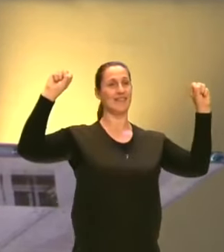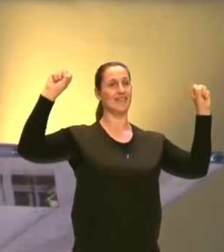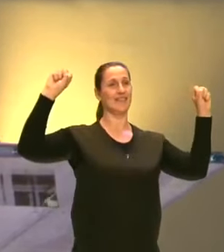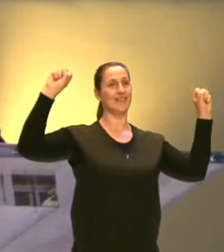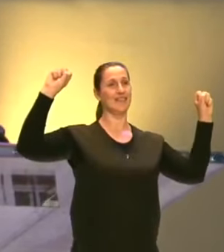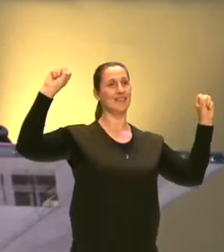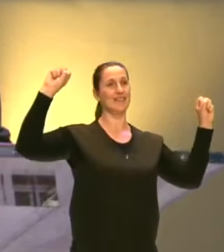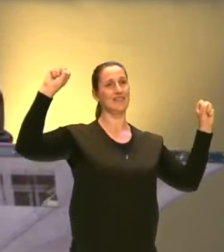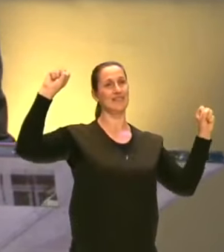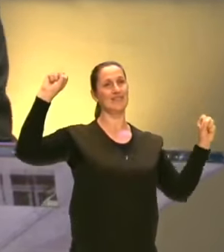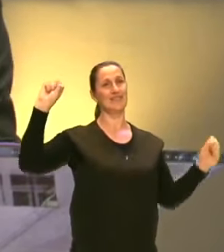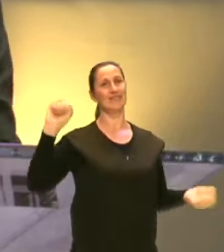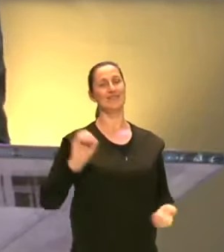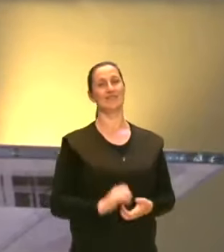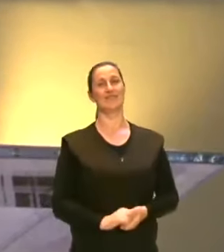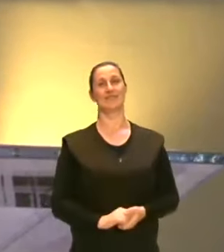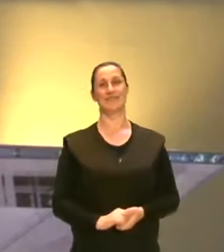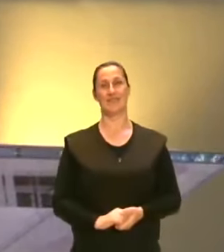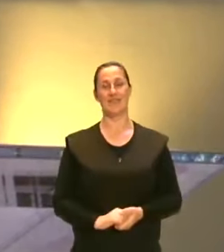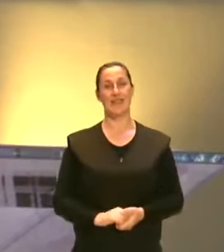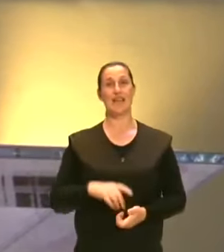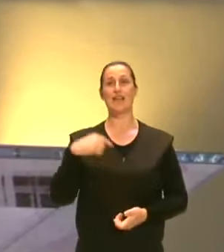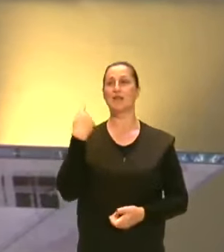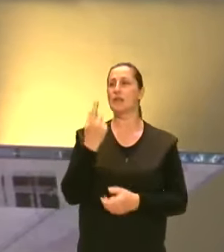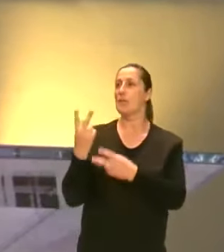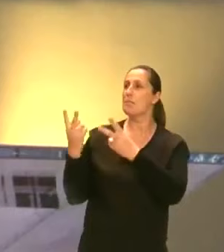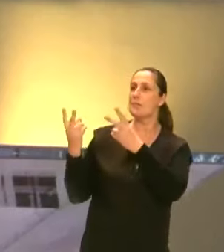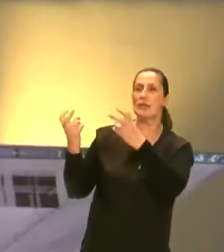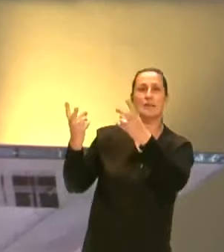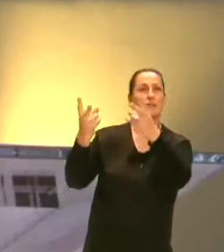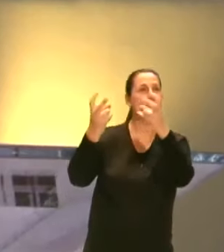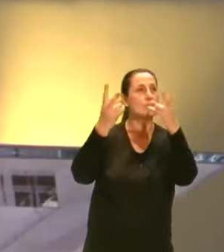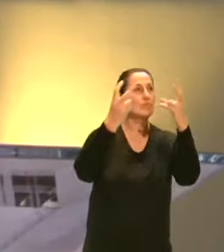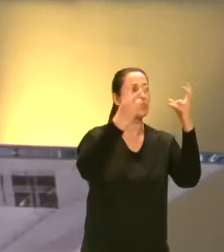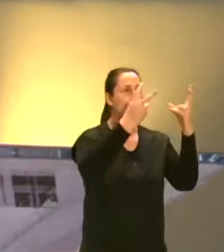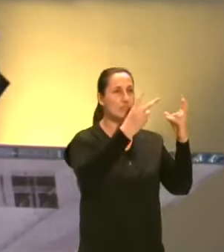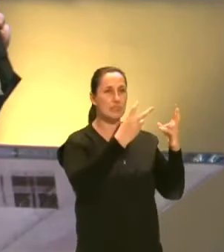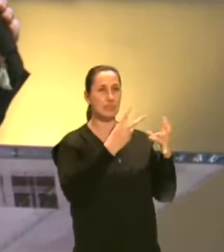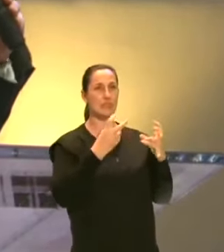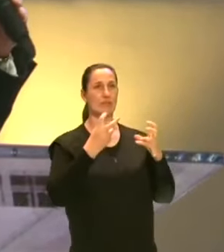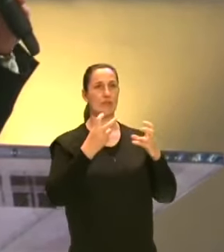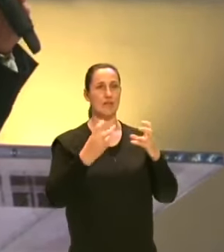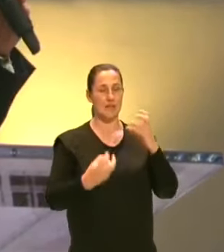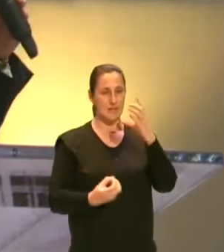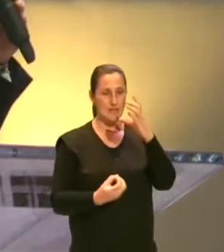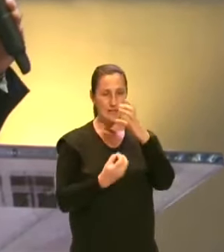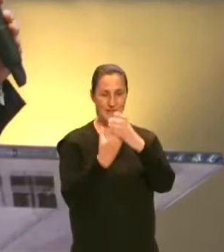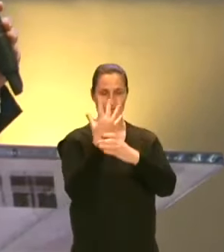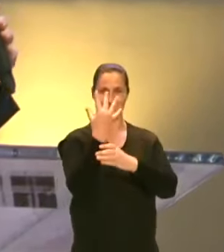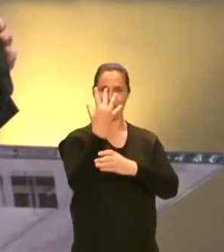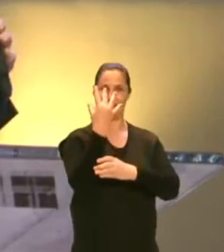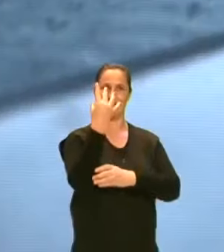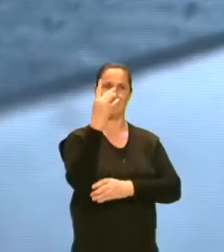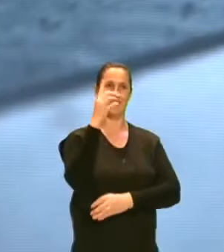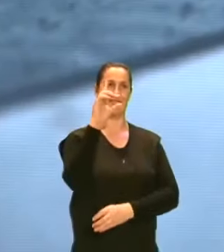E a gente vai vendo a ação de Deus na criação e na sua grandeza.